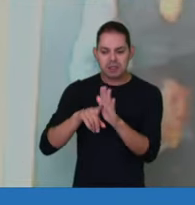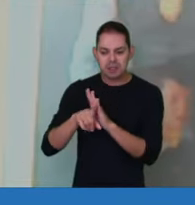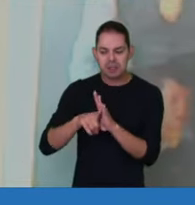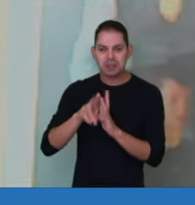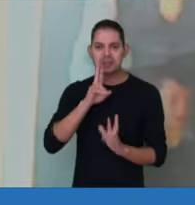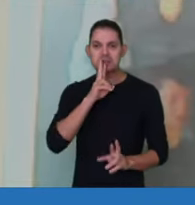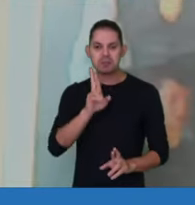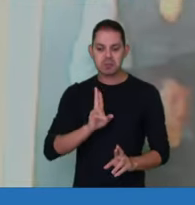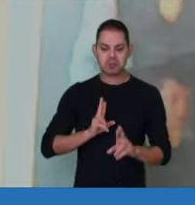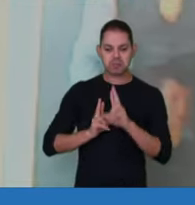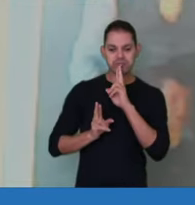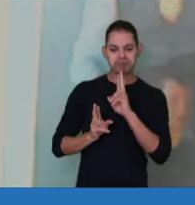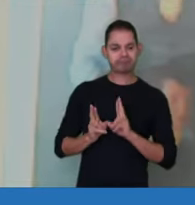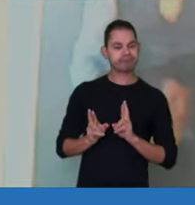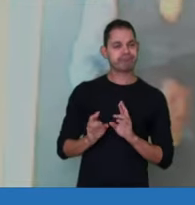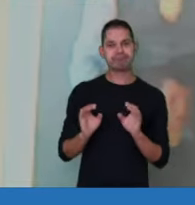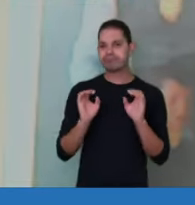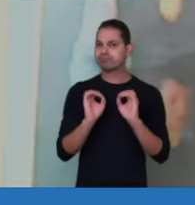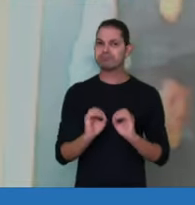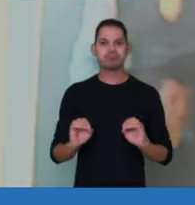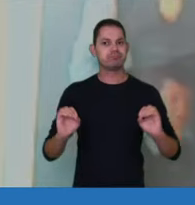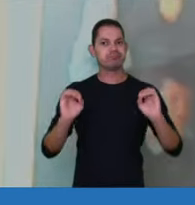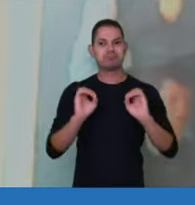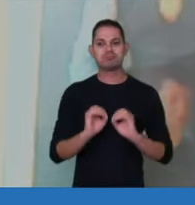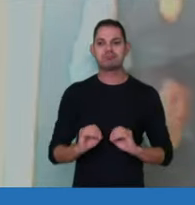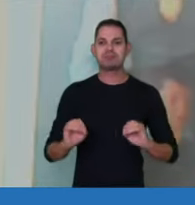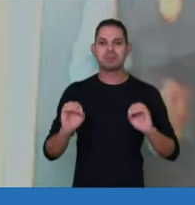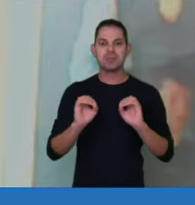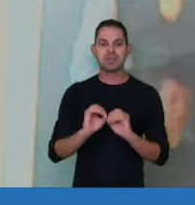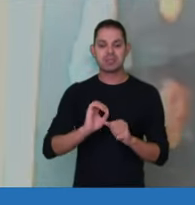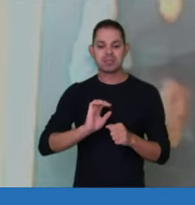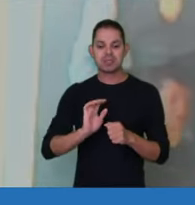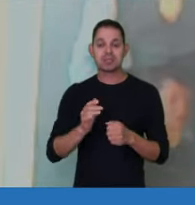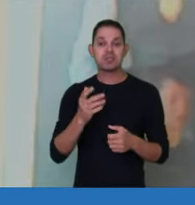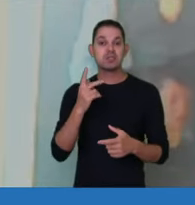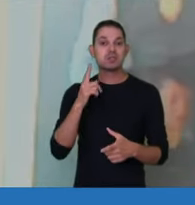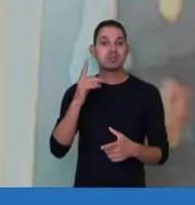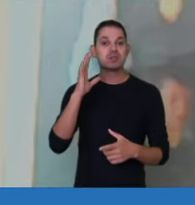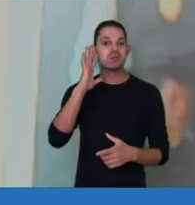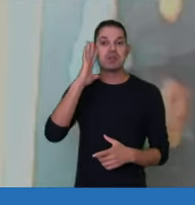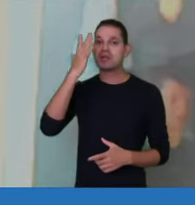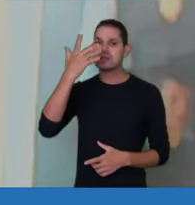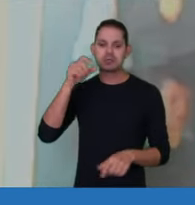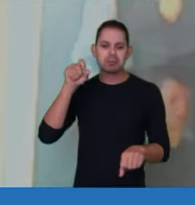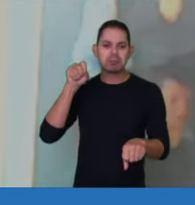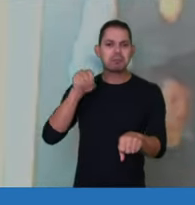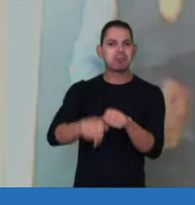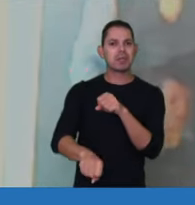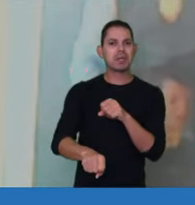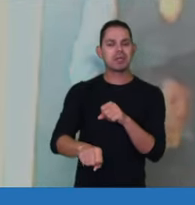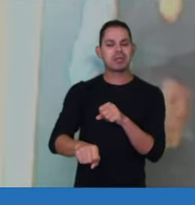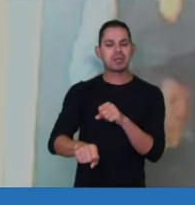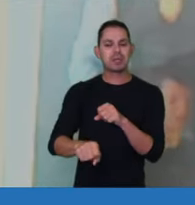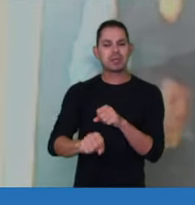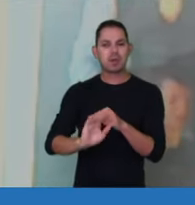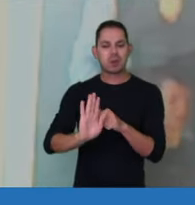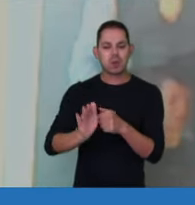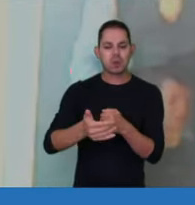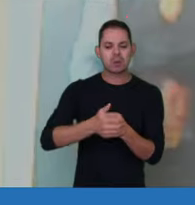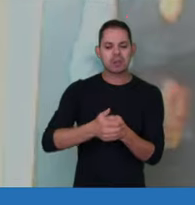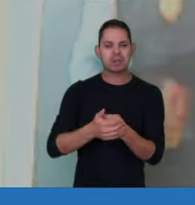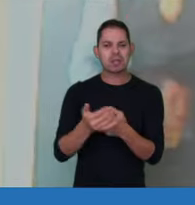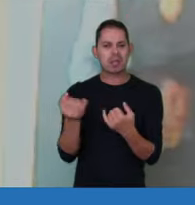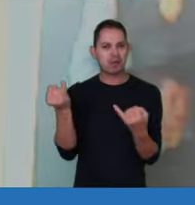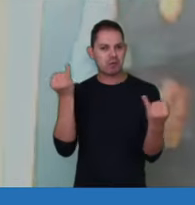verdadeiras, na verdade, estão escolhendo matar, estão escolhendo ocultar informações,